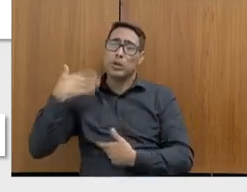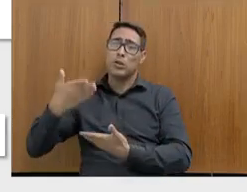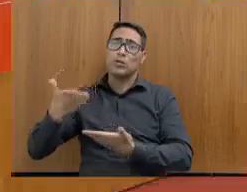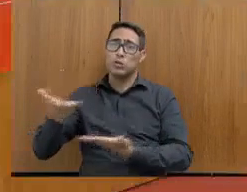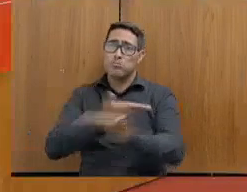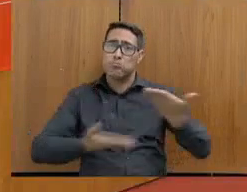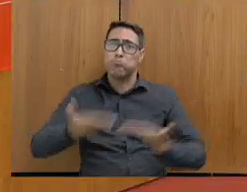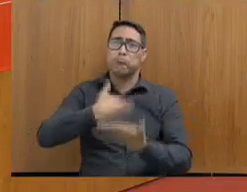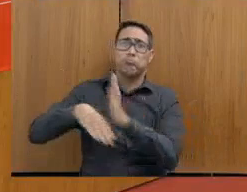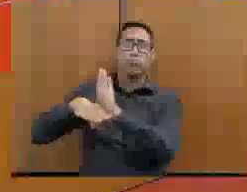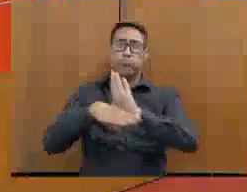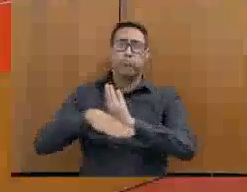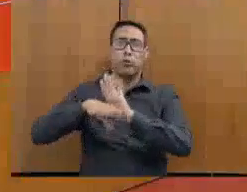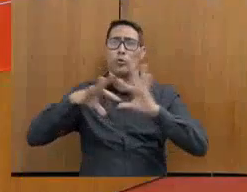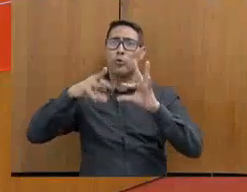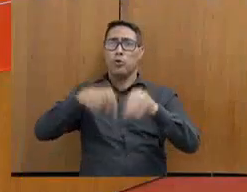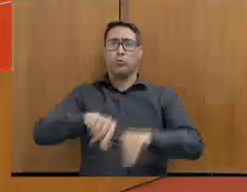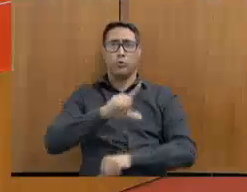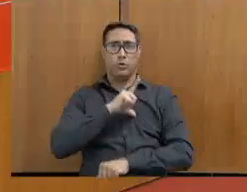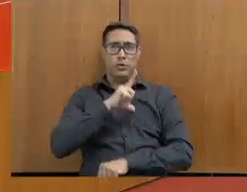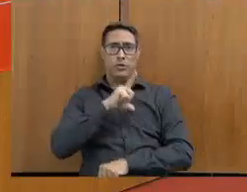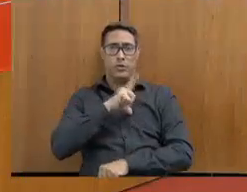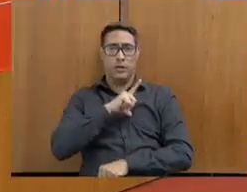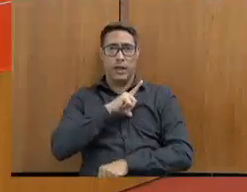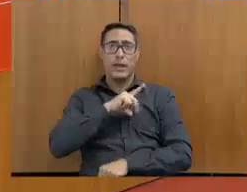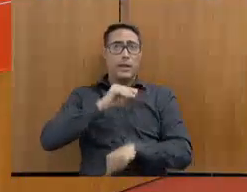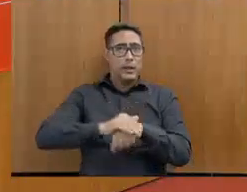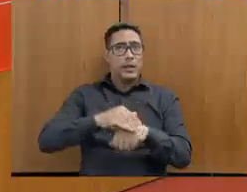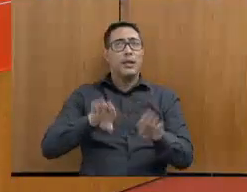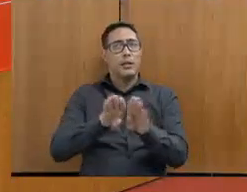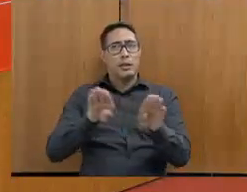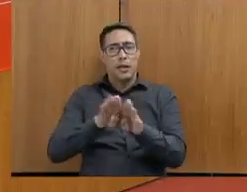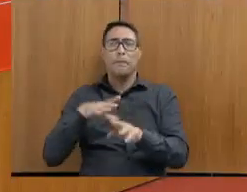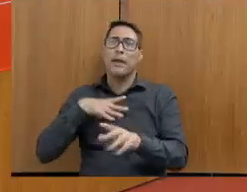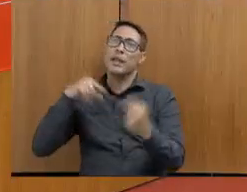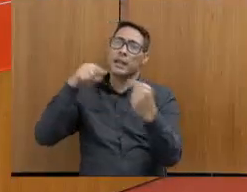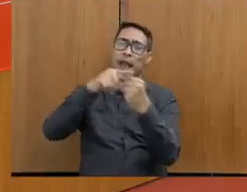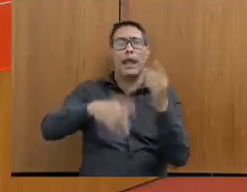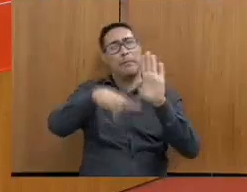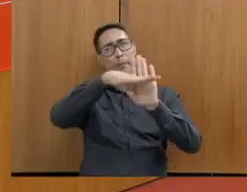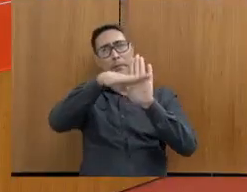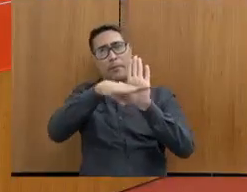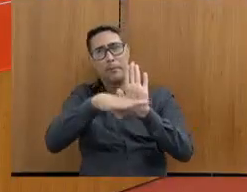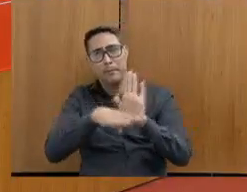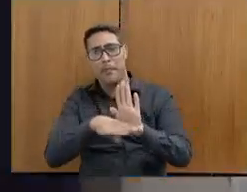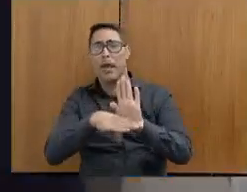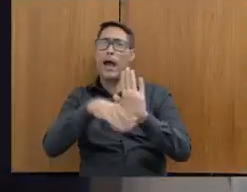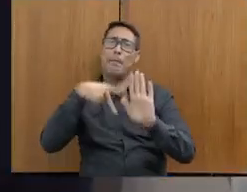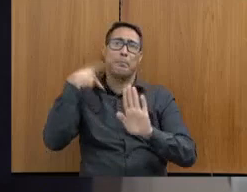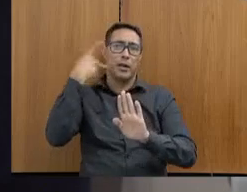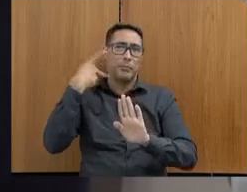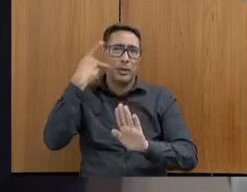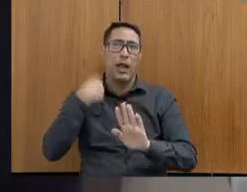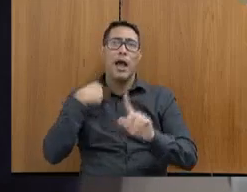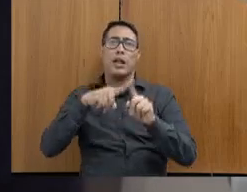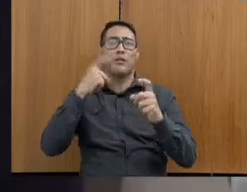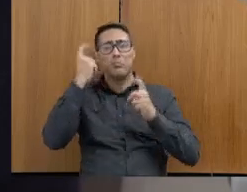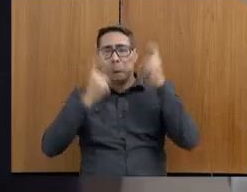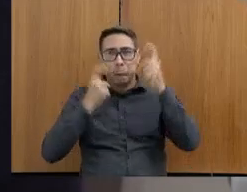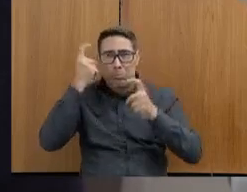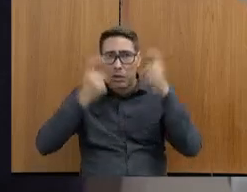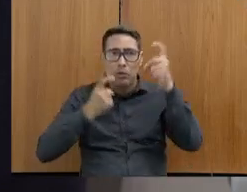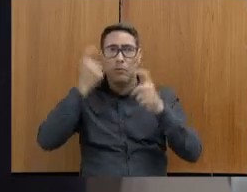né todos aqui nos conferindo emendas parlamentares preocupados com a